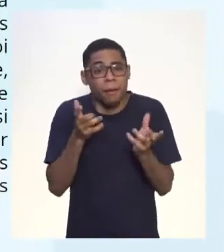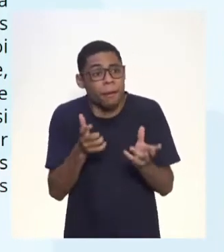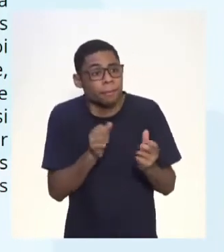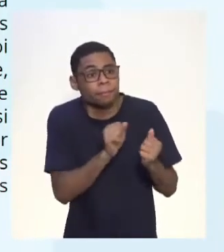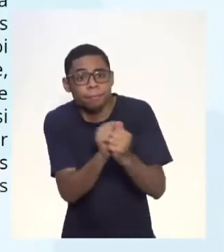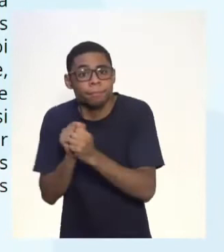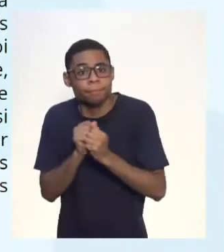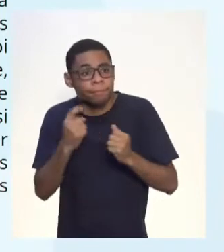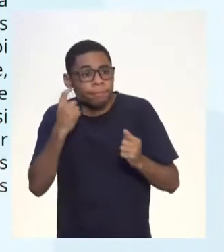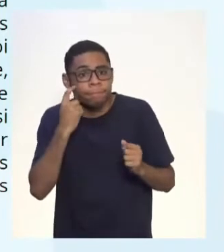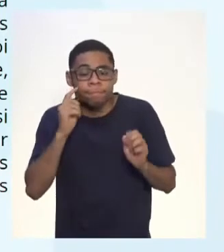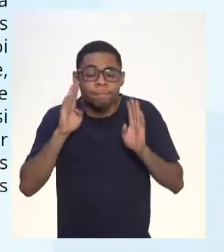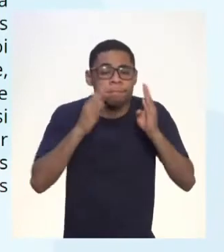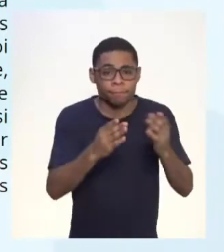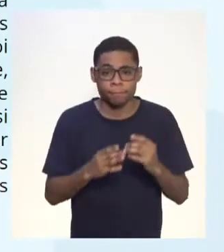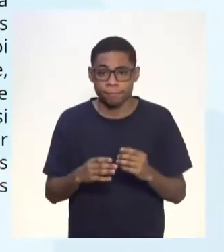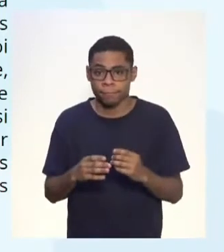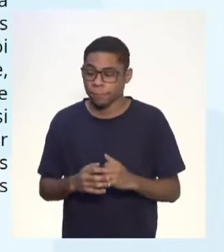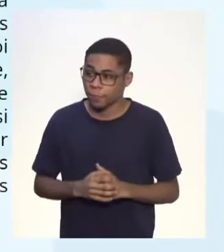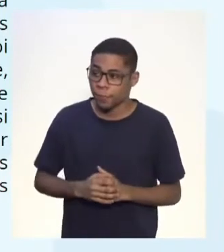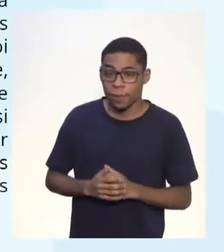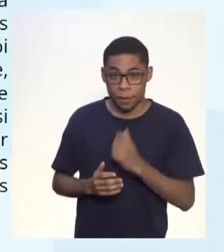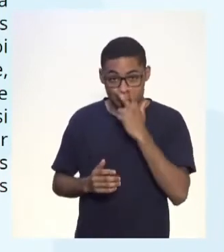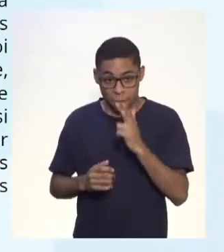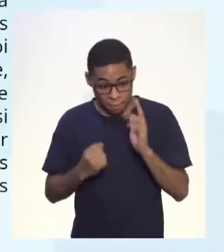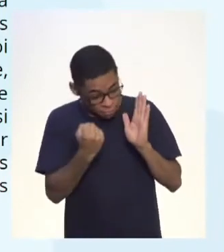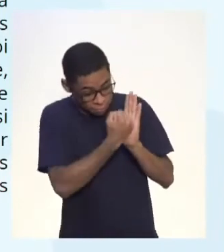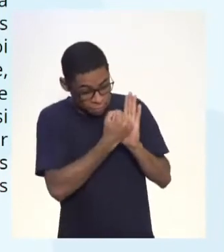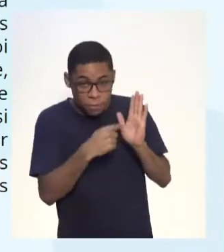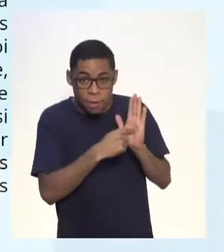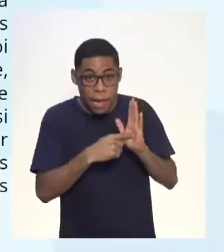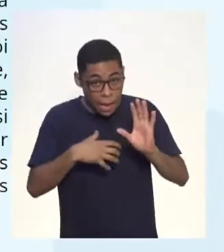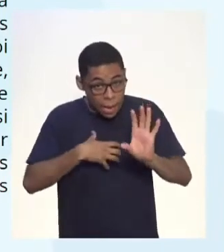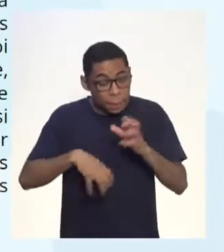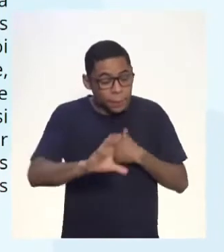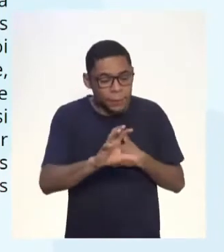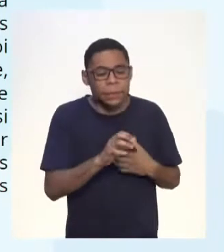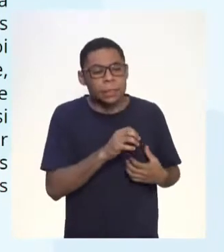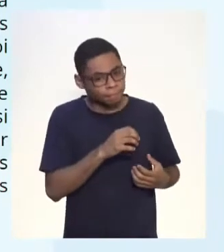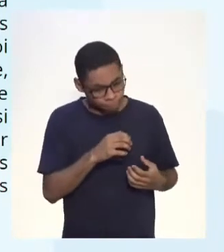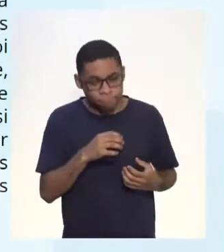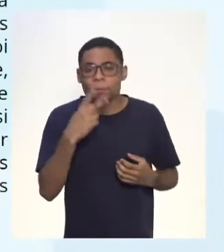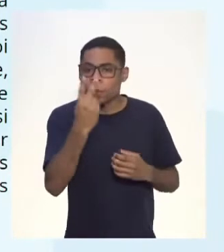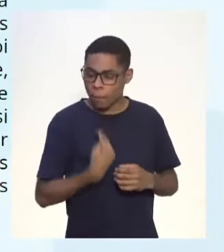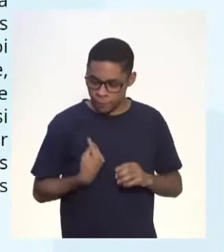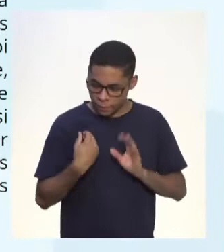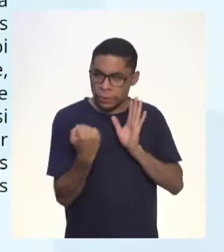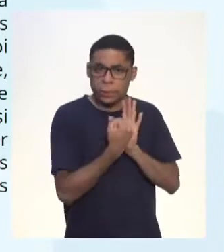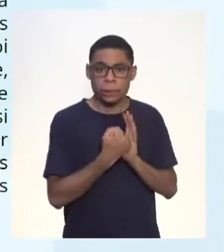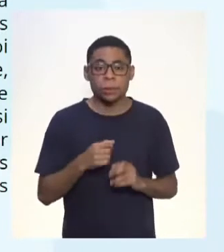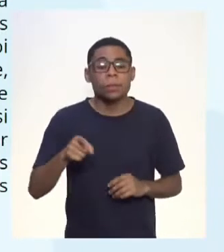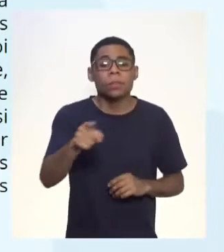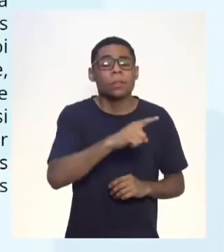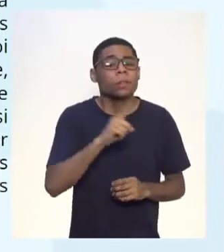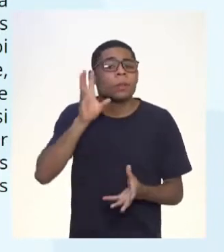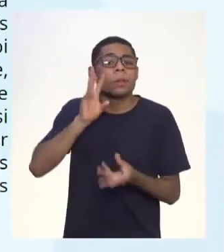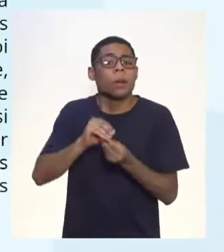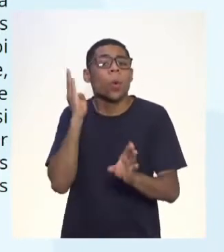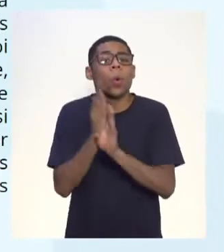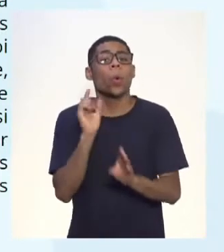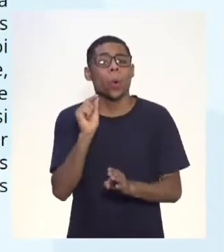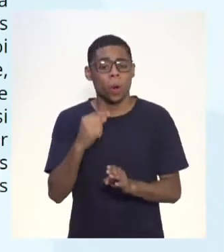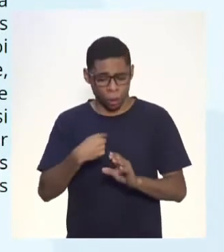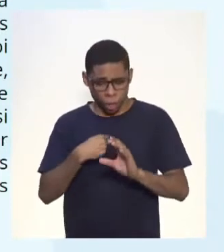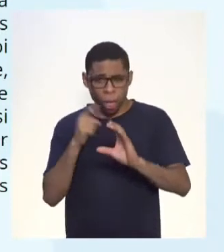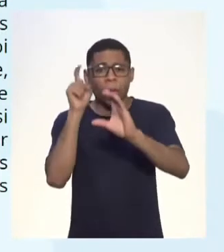talvez o maior aprendizado que levaremos para pós-pandemia. Descobrimos que somos dependentes uns dos outros e que não